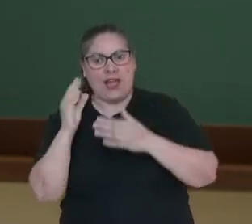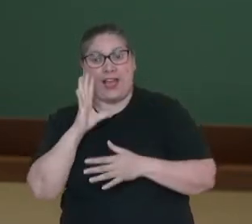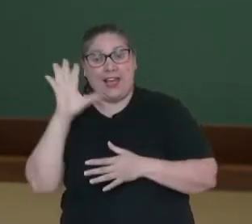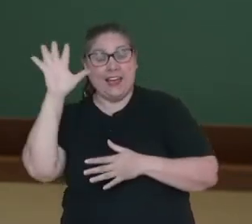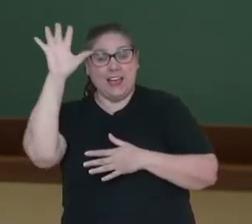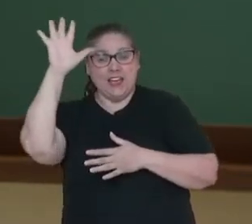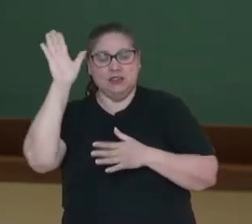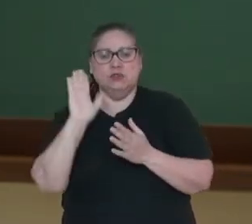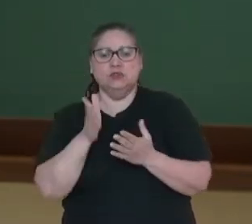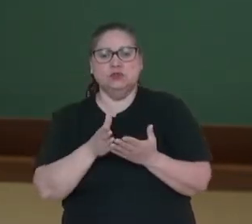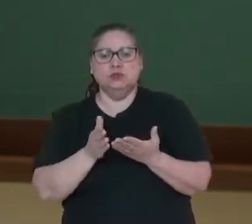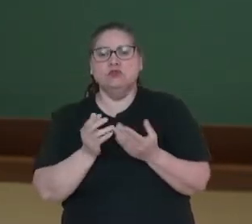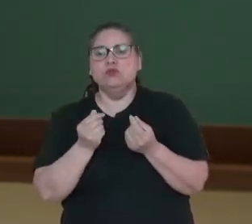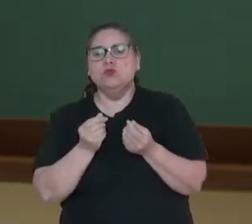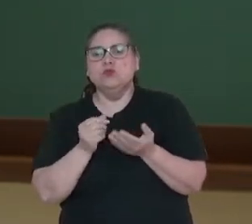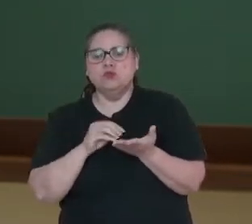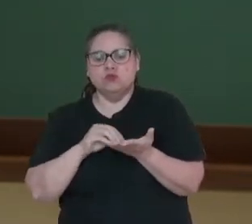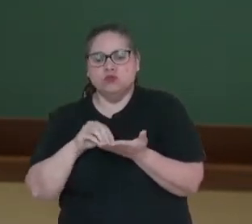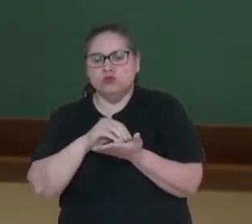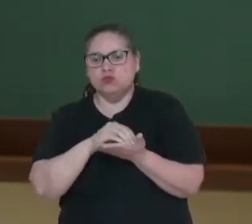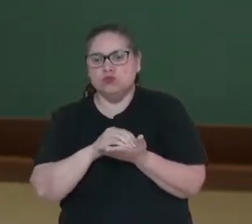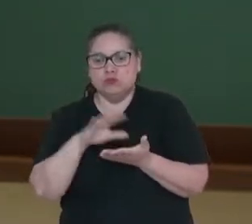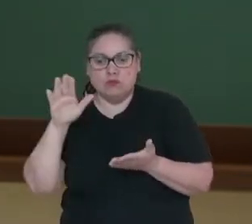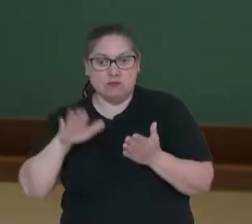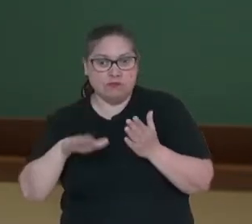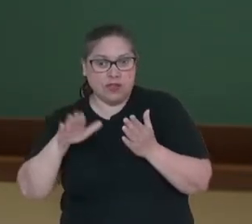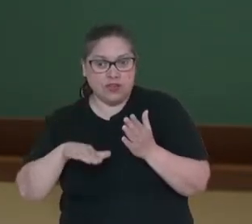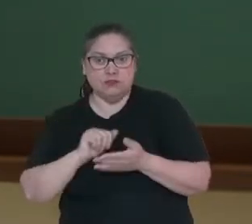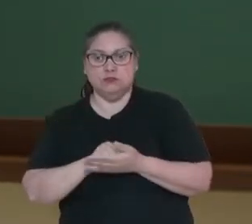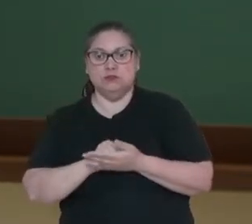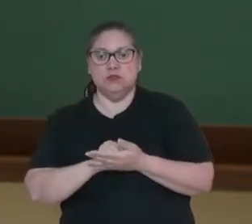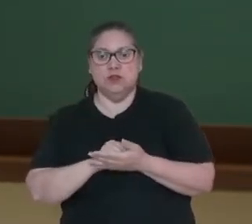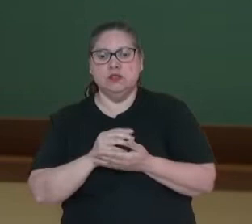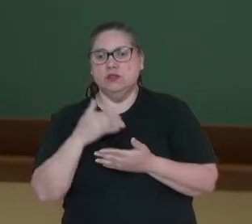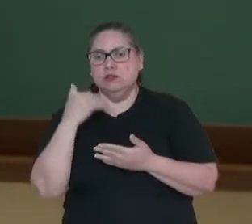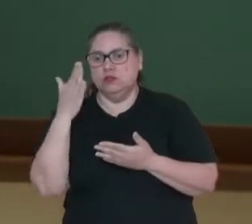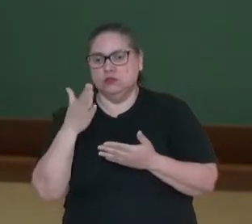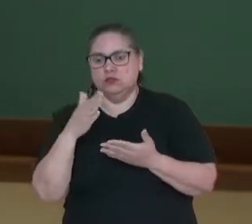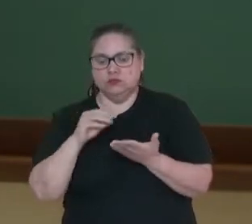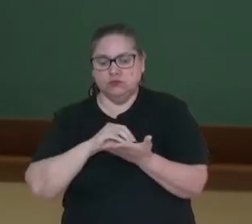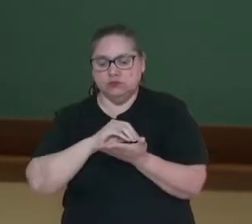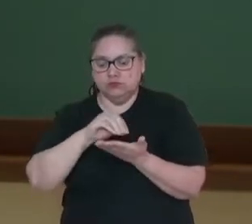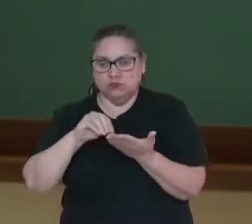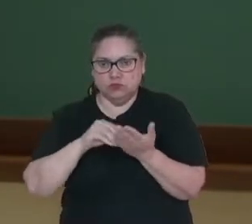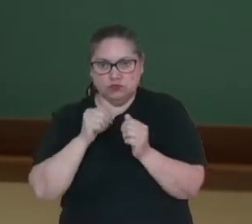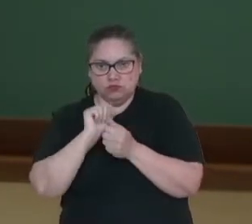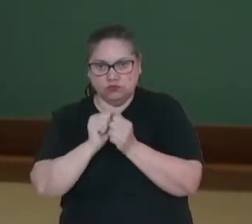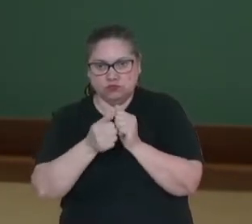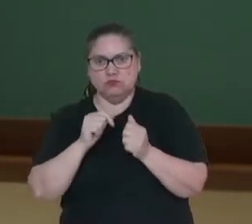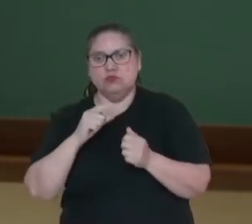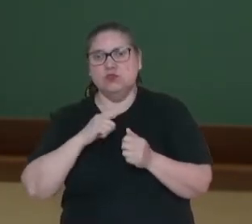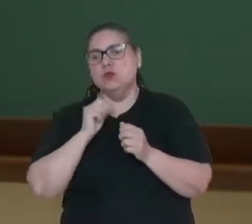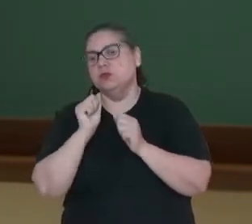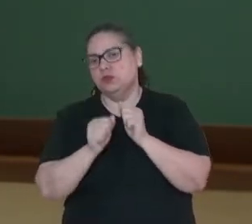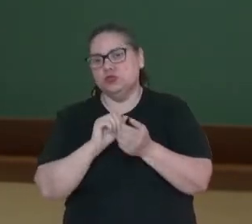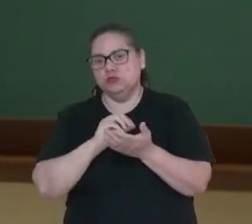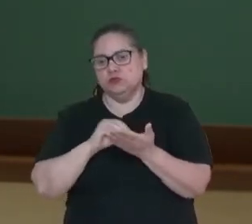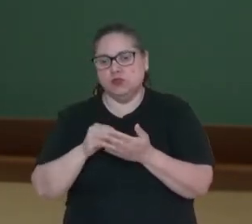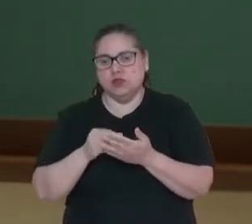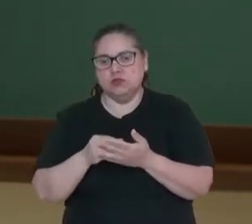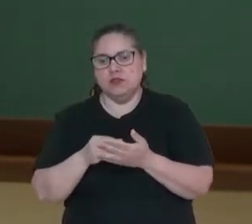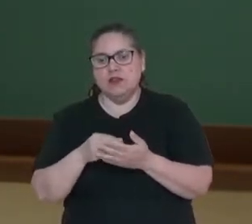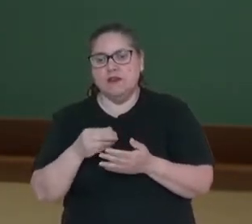caros, enquanto que um jogo de tabuleiro era bem mais barato. Fora que no jogo de tabuleiro você podia jogar